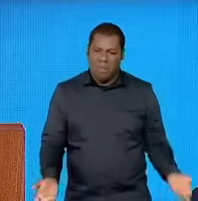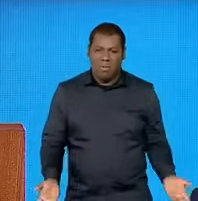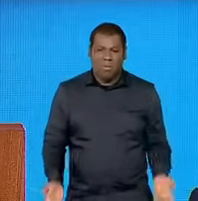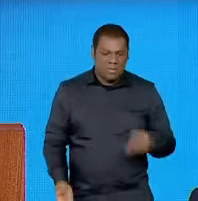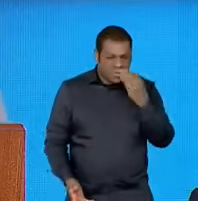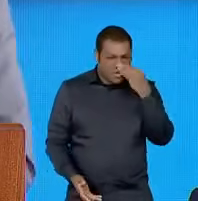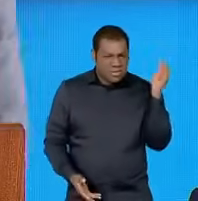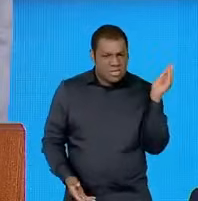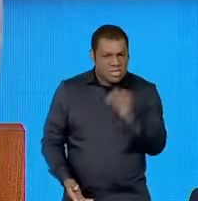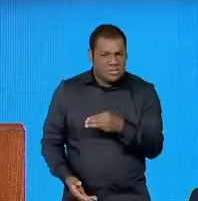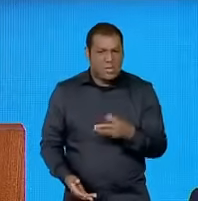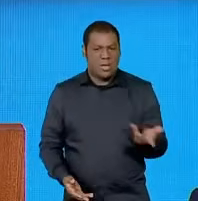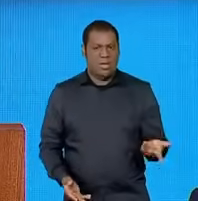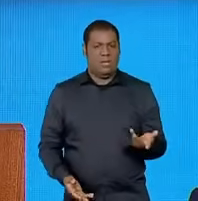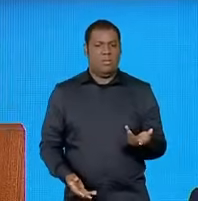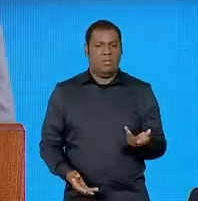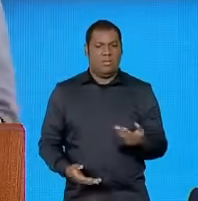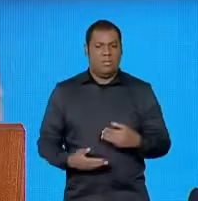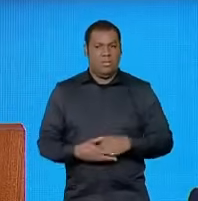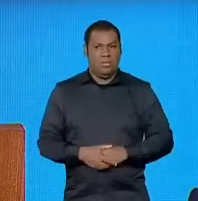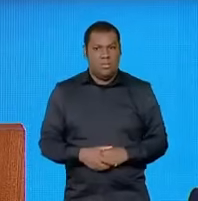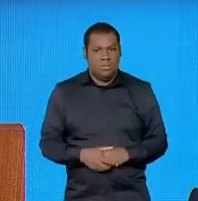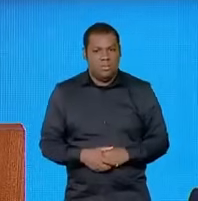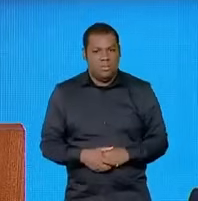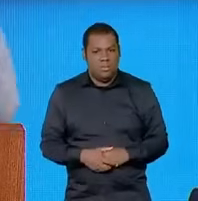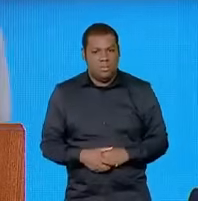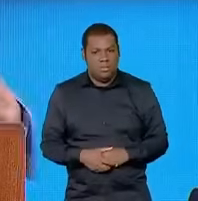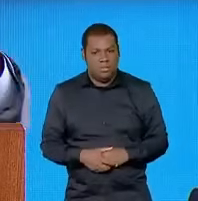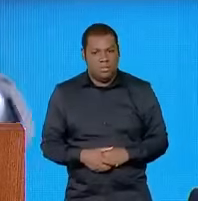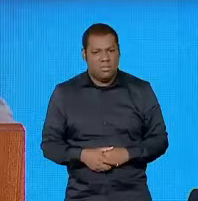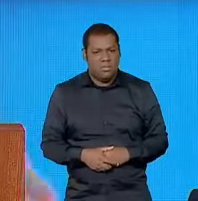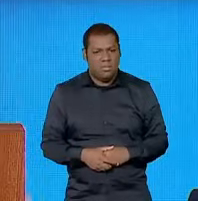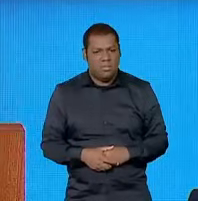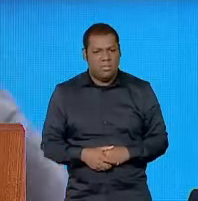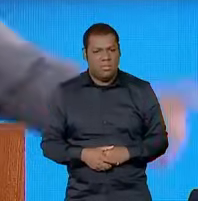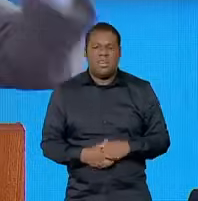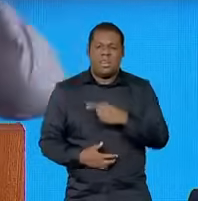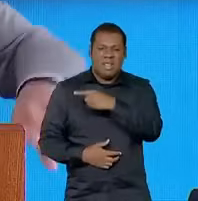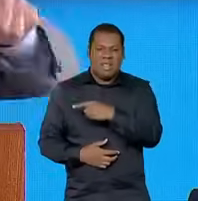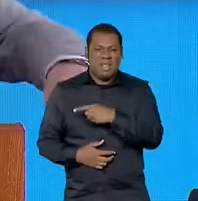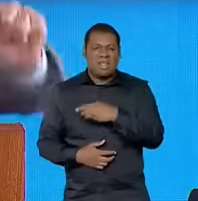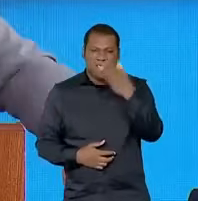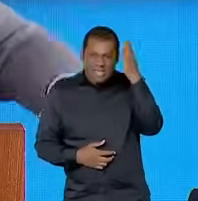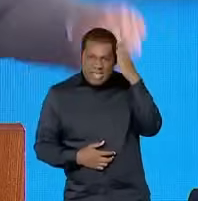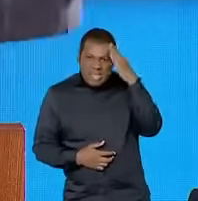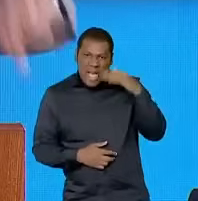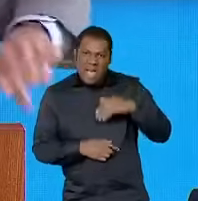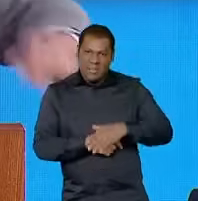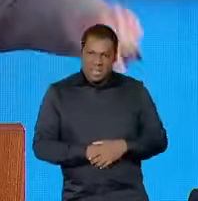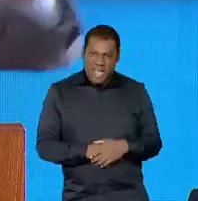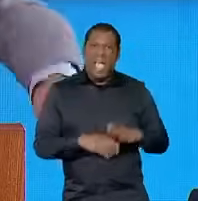desprezo, ele faz depois que ele está dentro. O cara por acaso sabe o que é reformar uma